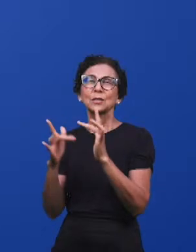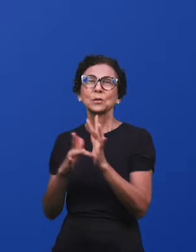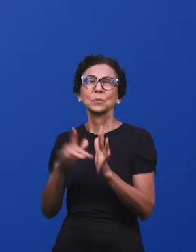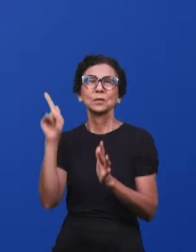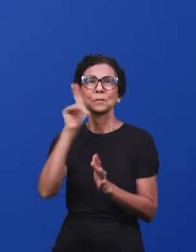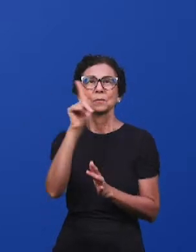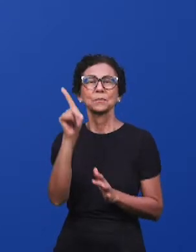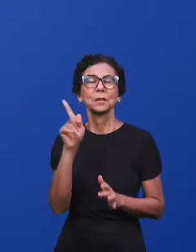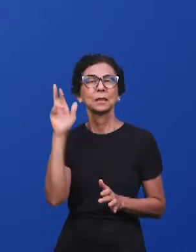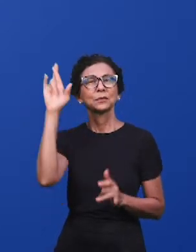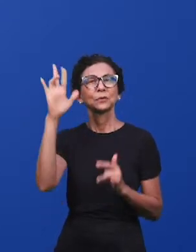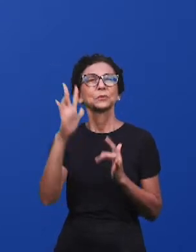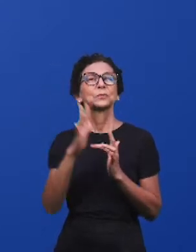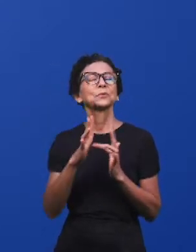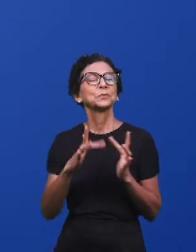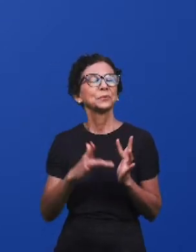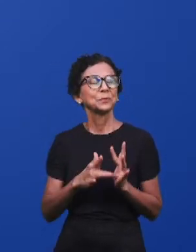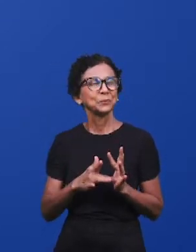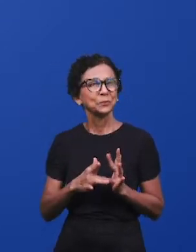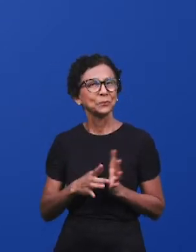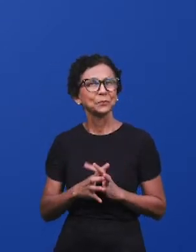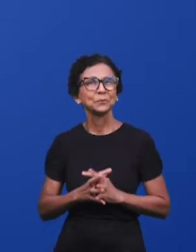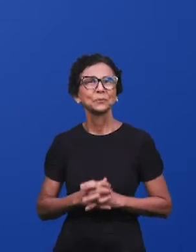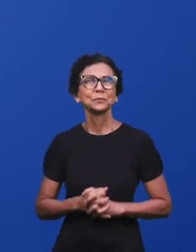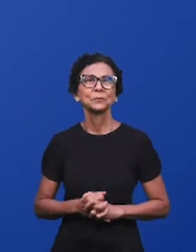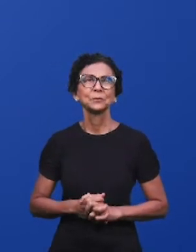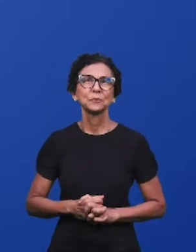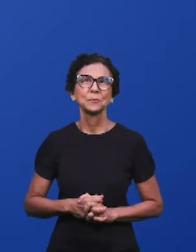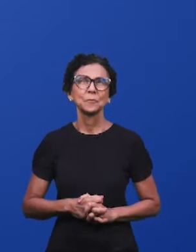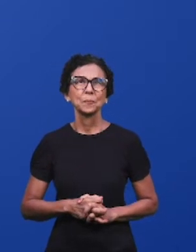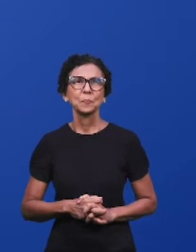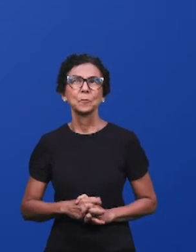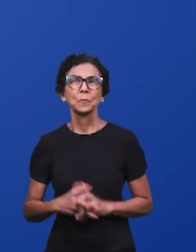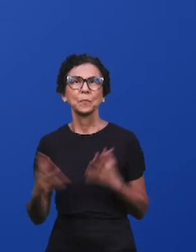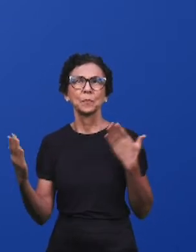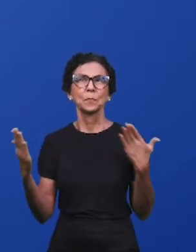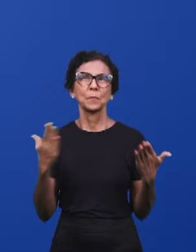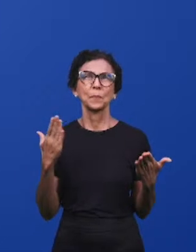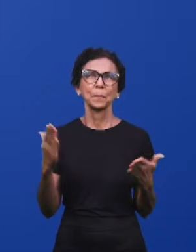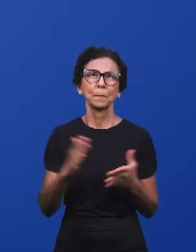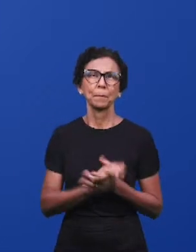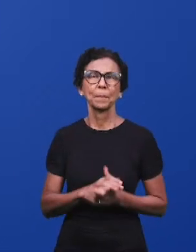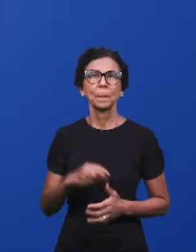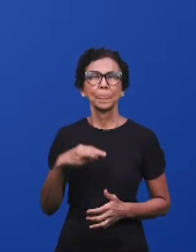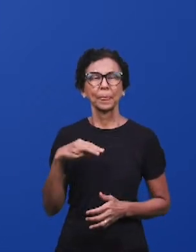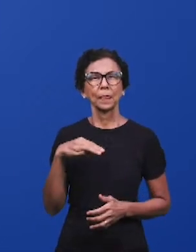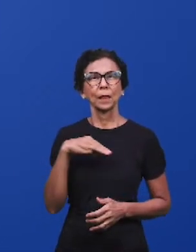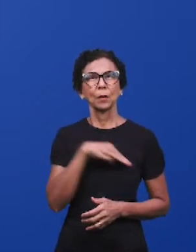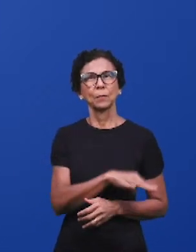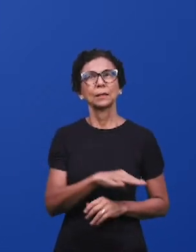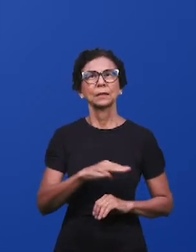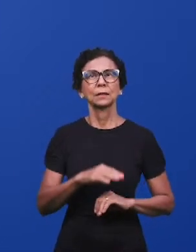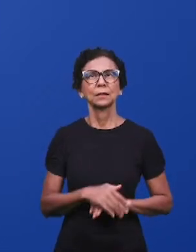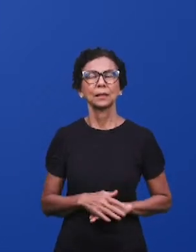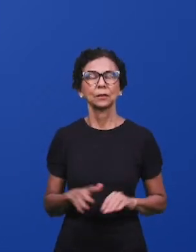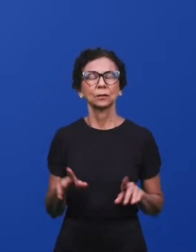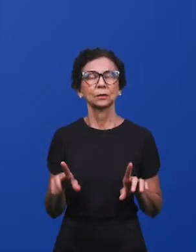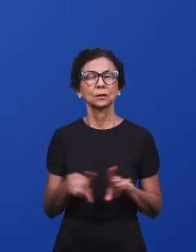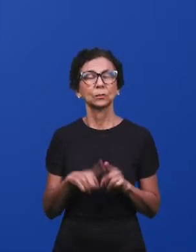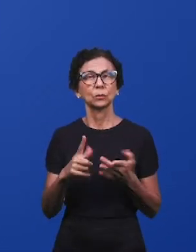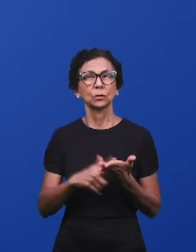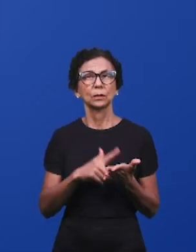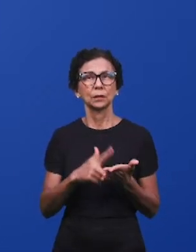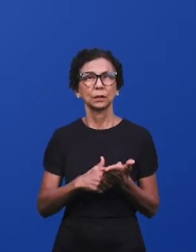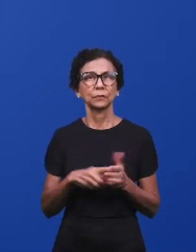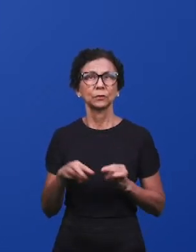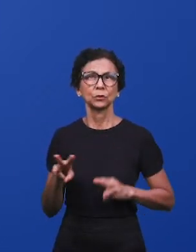A paz do Senhor Jesus! Paragonando i seguenti testi, Matteo 24, 5 e 8, Marco